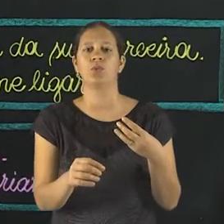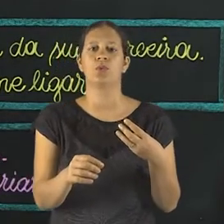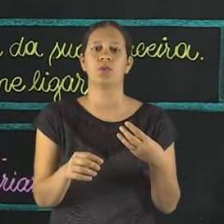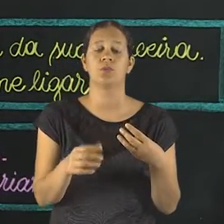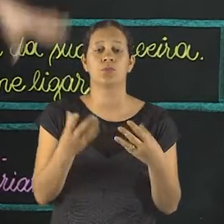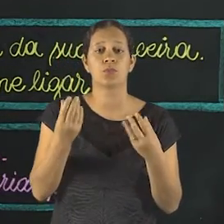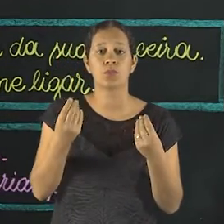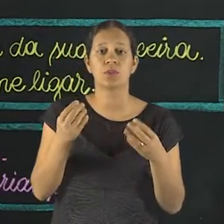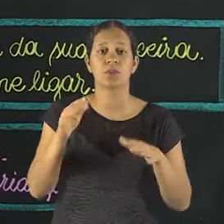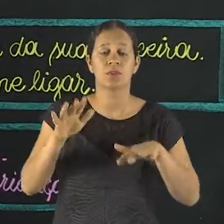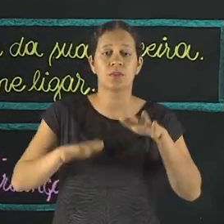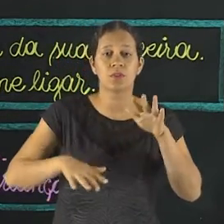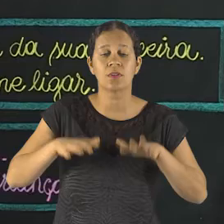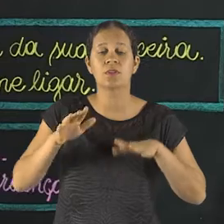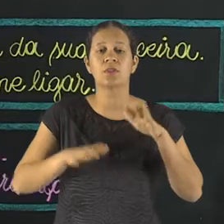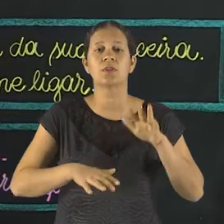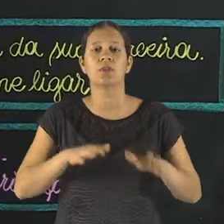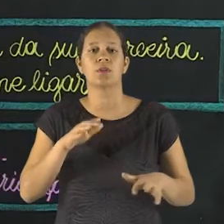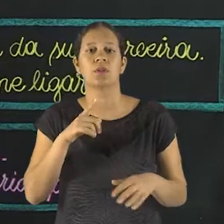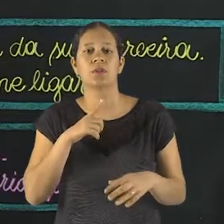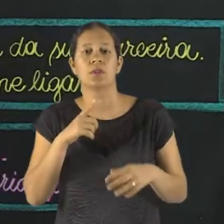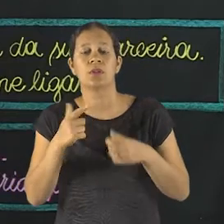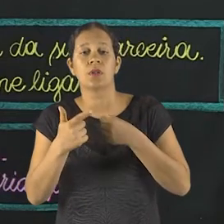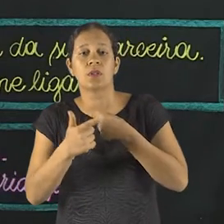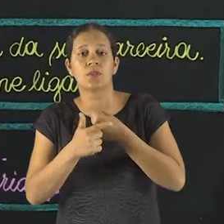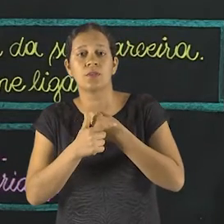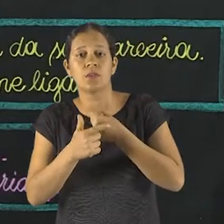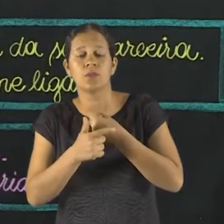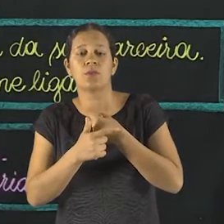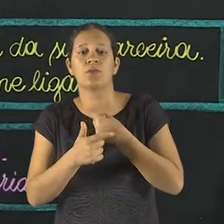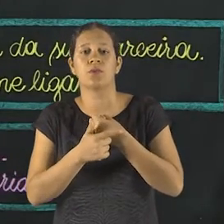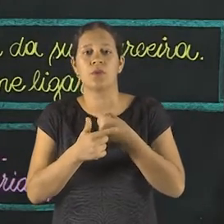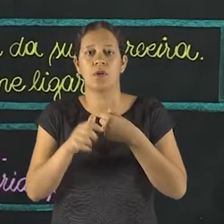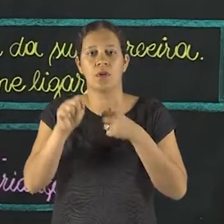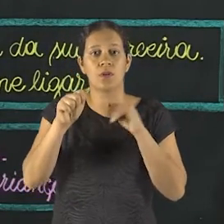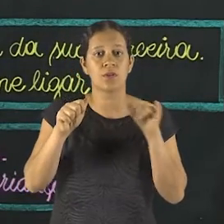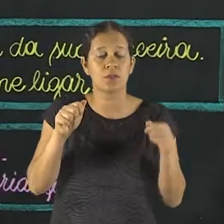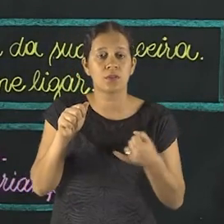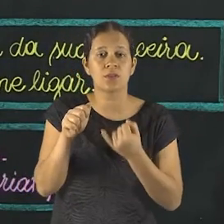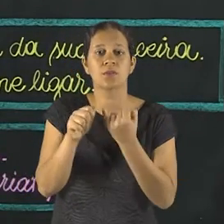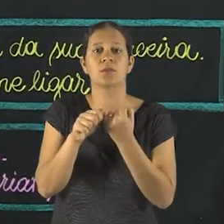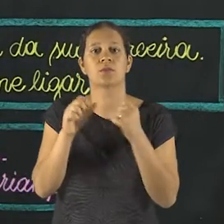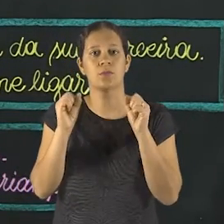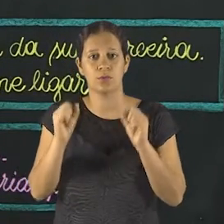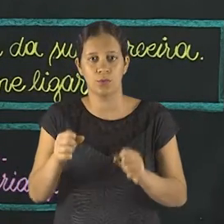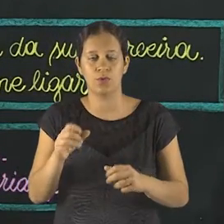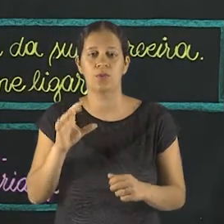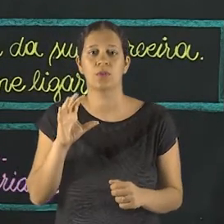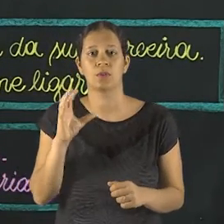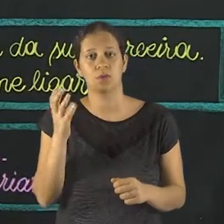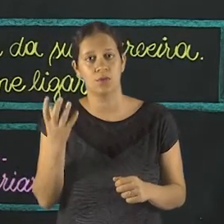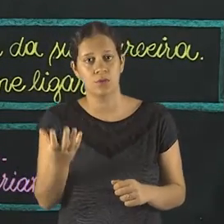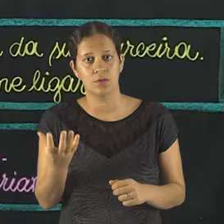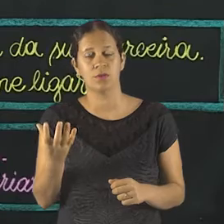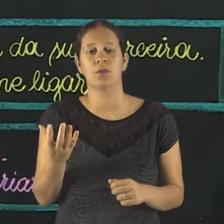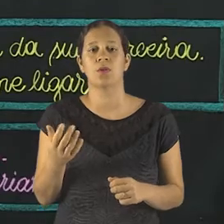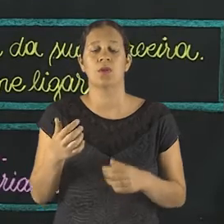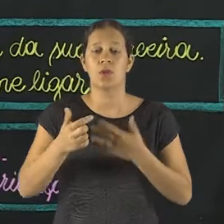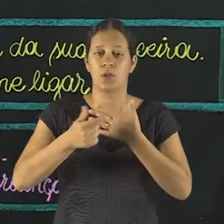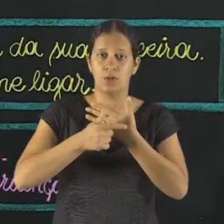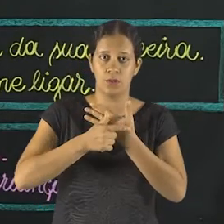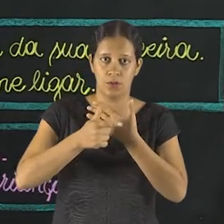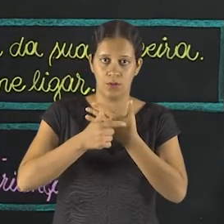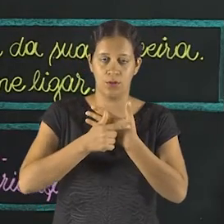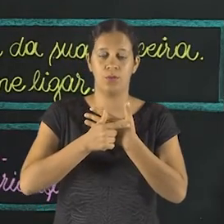O gerúndio, muitas vezes, desempenha a função de advérbio. Então, isso pode acontecer. Por isso que a gente diz também que é uma